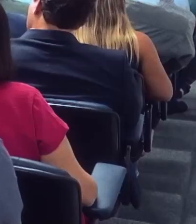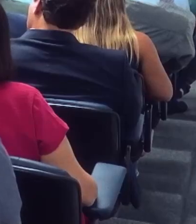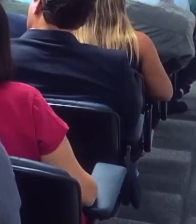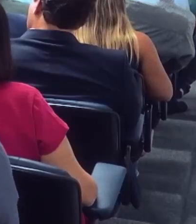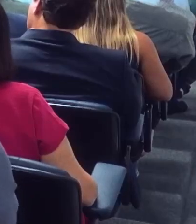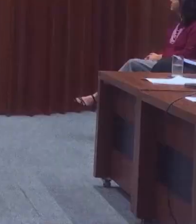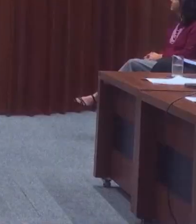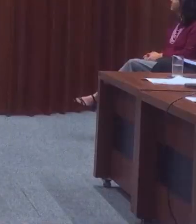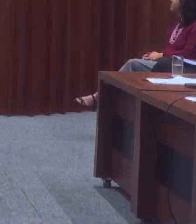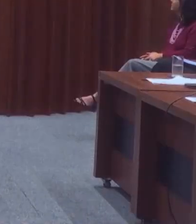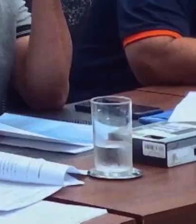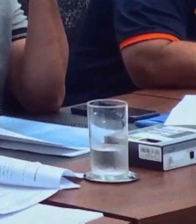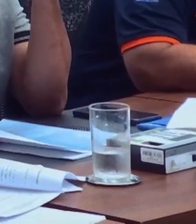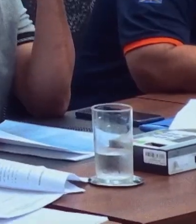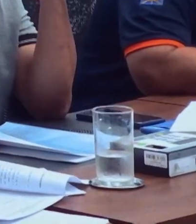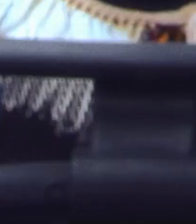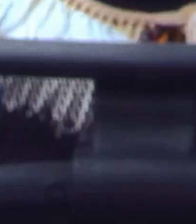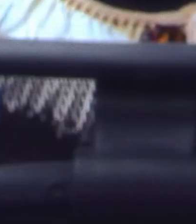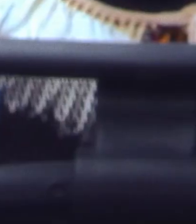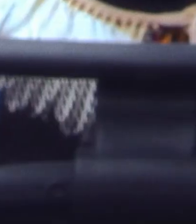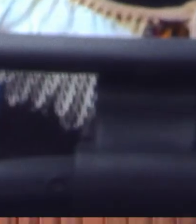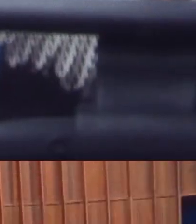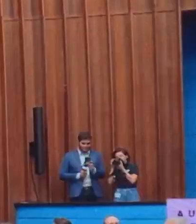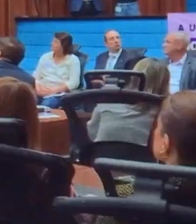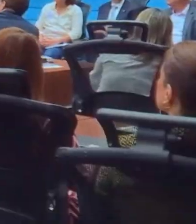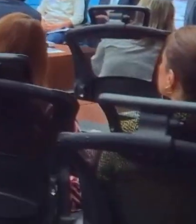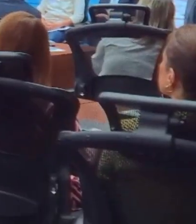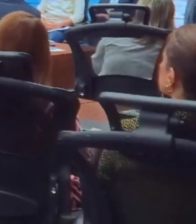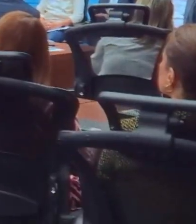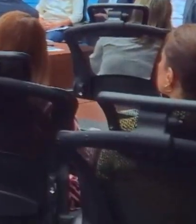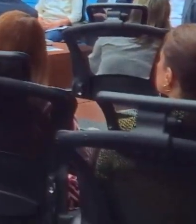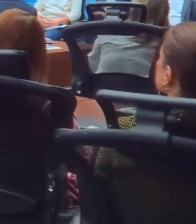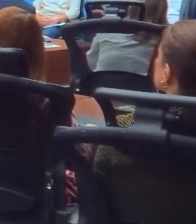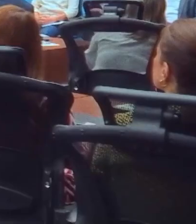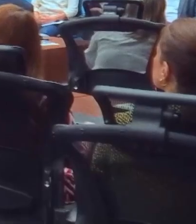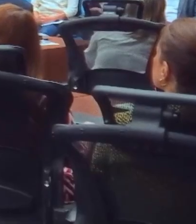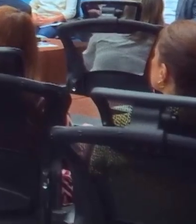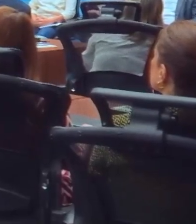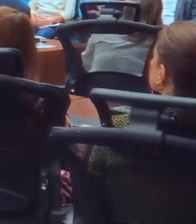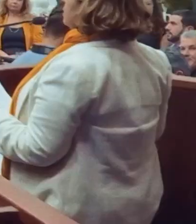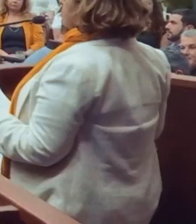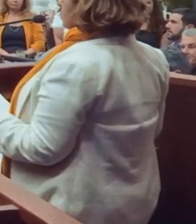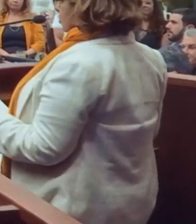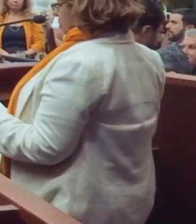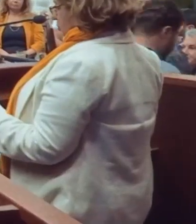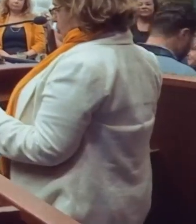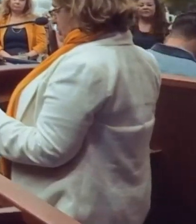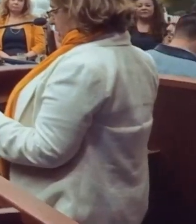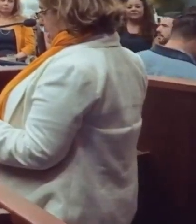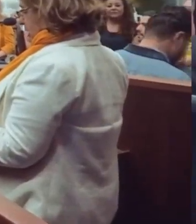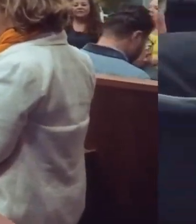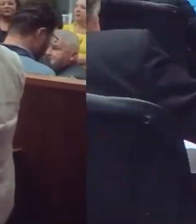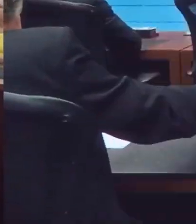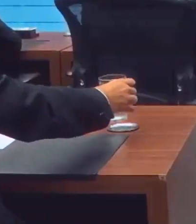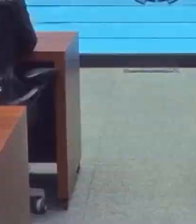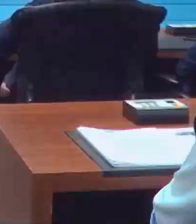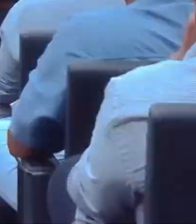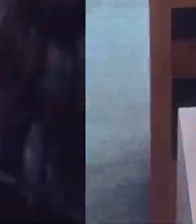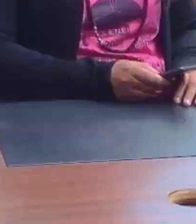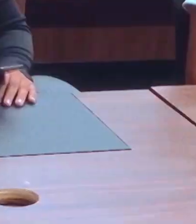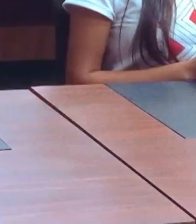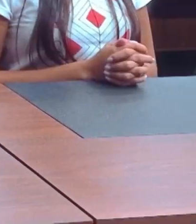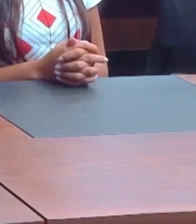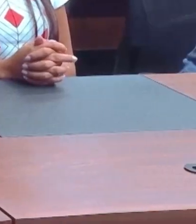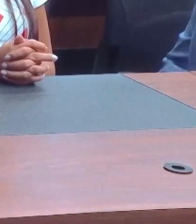audiências públicas. Um espaço de diálogo aberto, onde projetos de impacto na sociedade são debatidos.